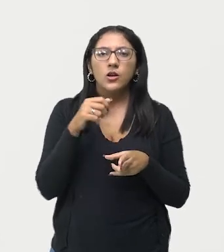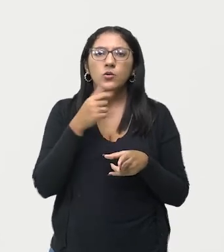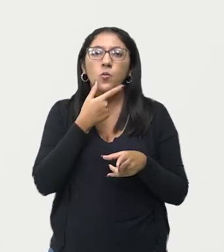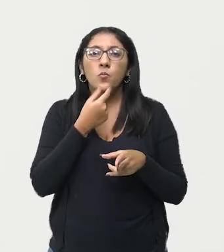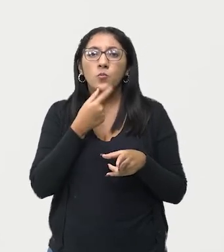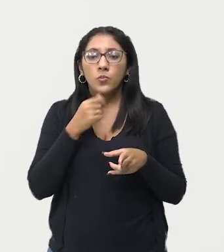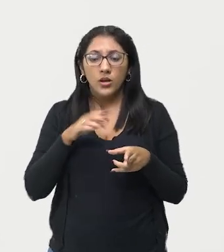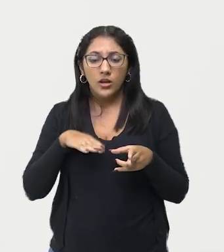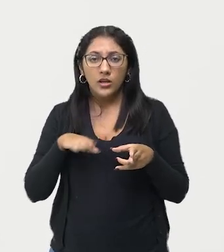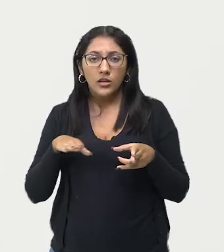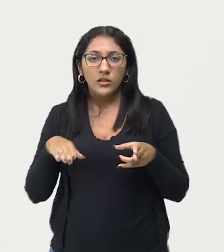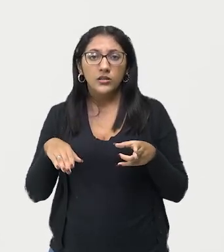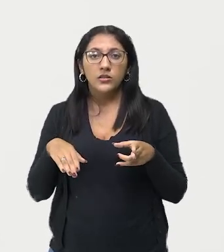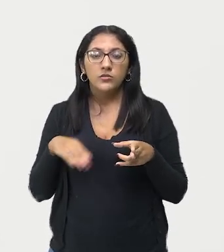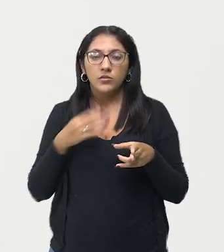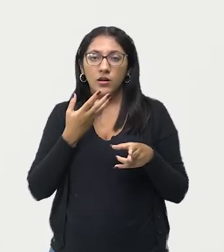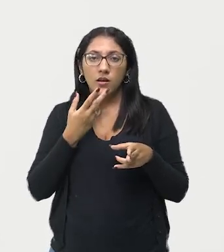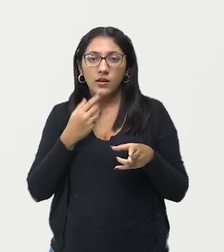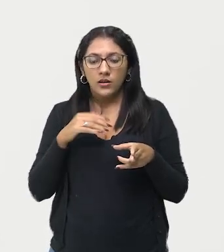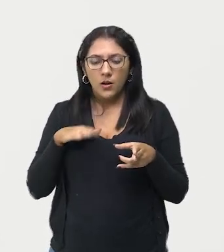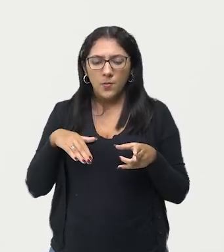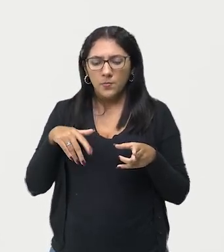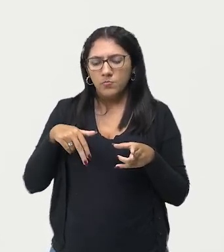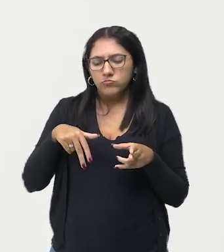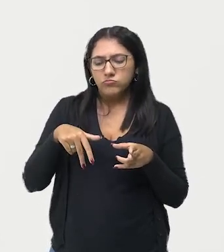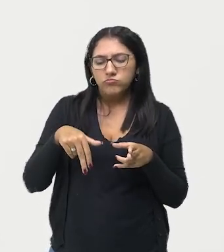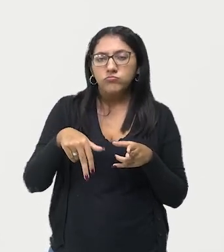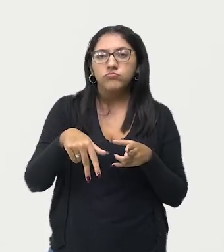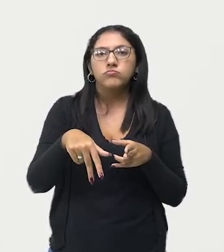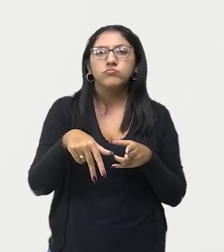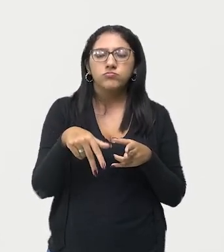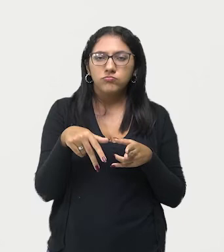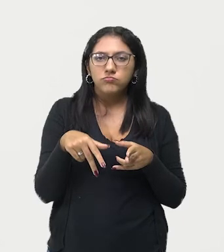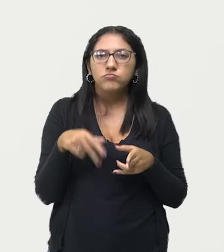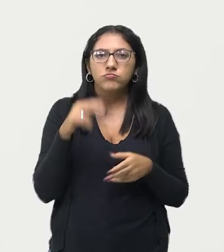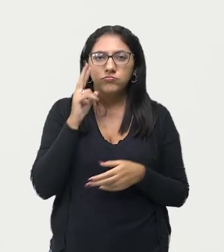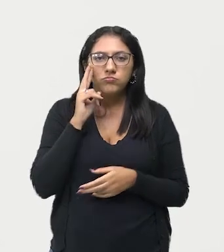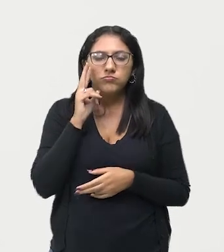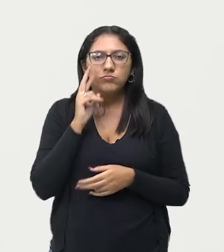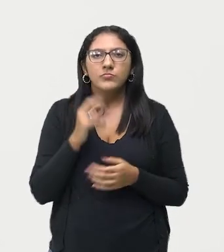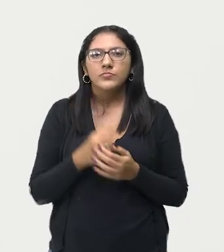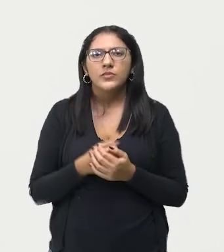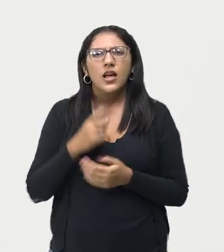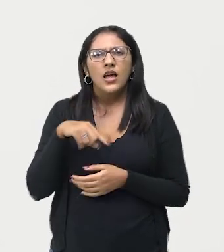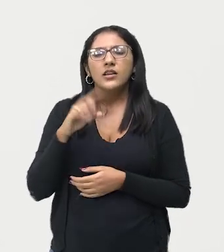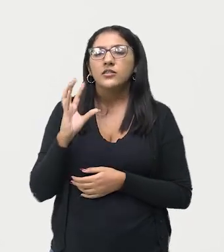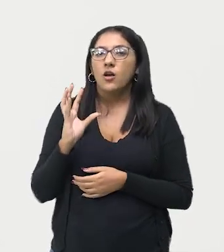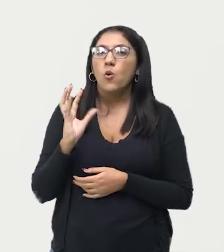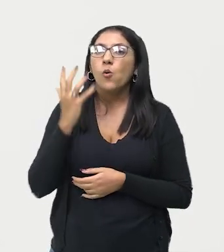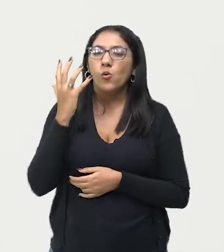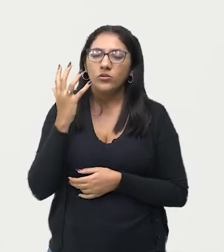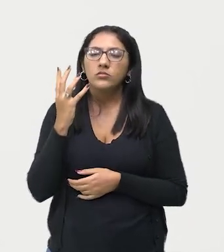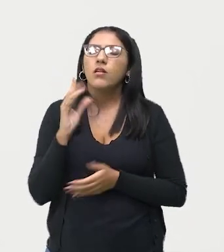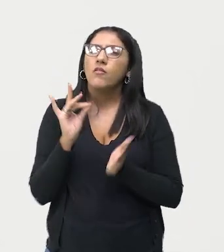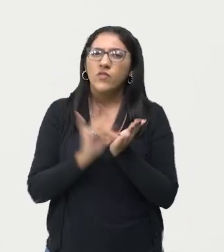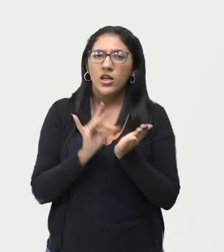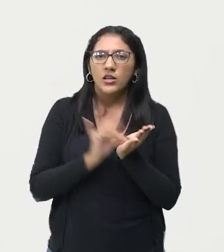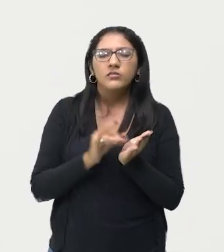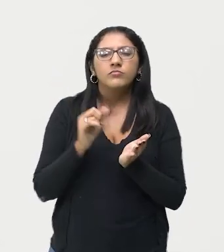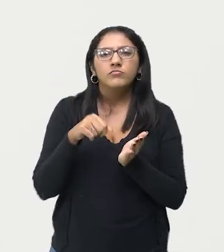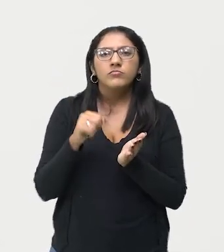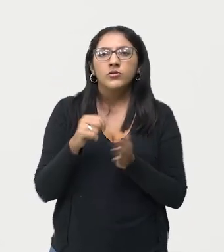opinião dos outros e, seguiu montado no burro e mandou o menino descer, né? Isso é fato, novamente, é